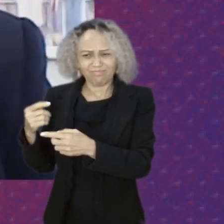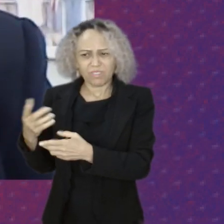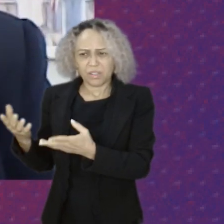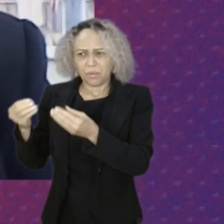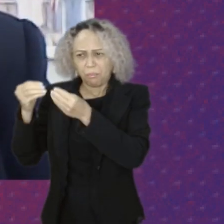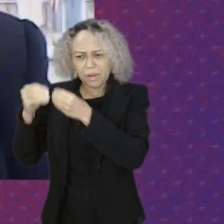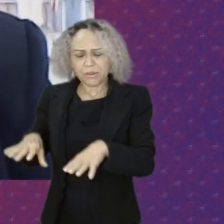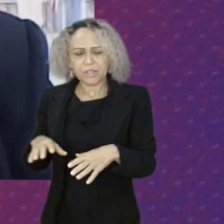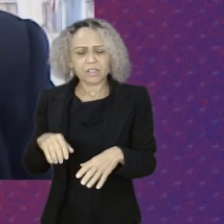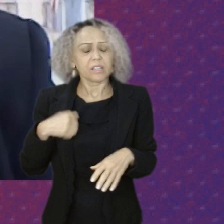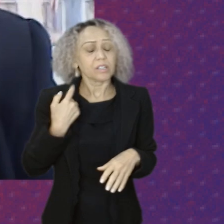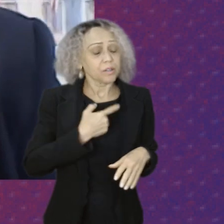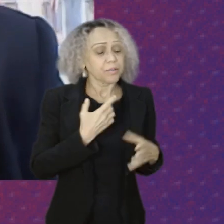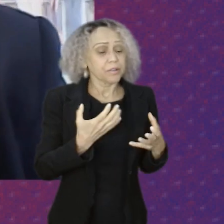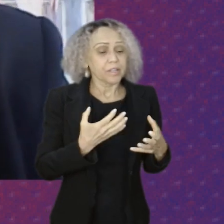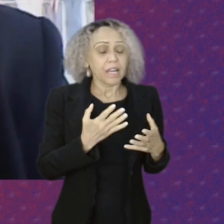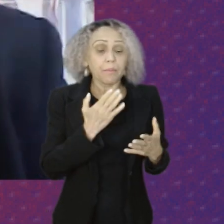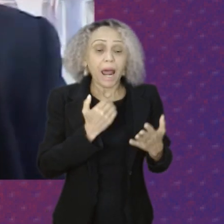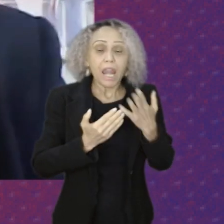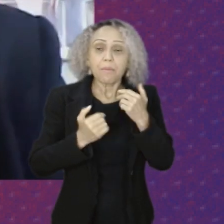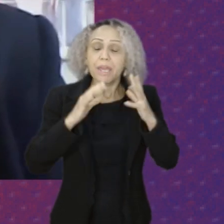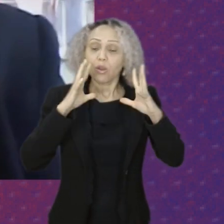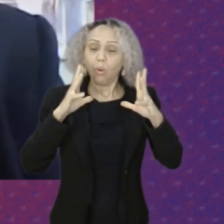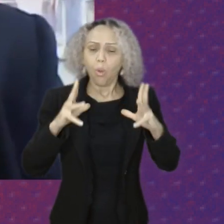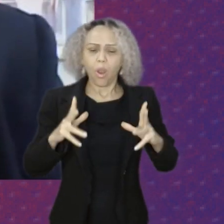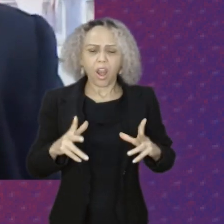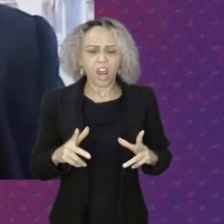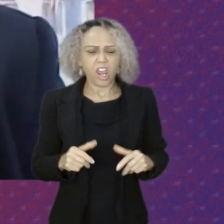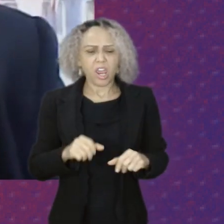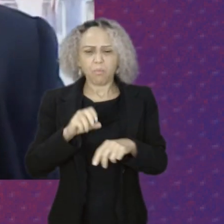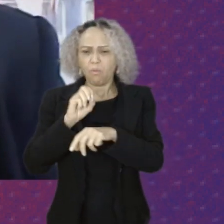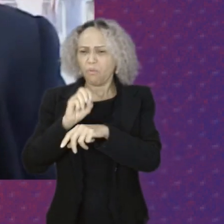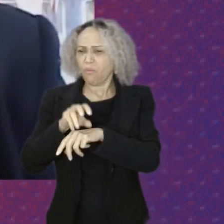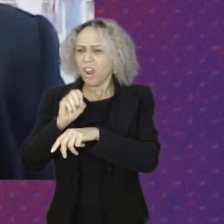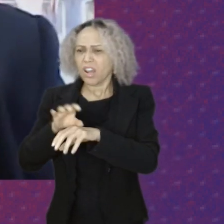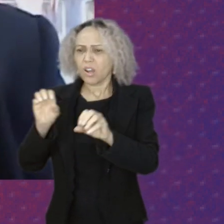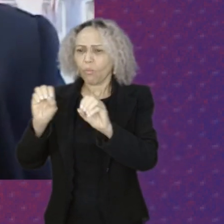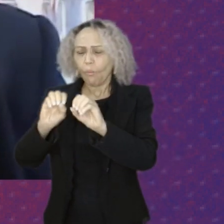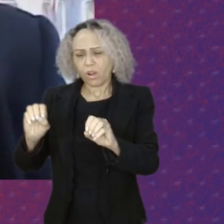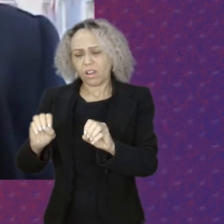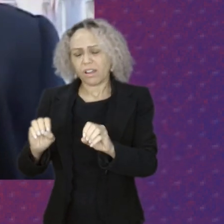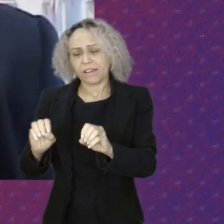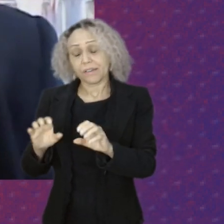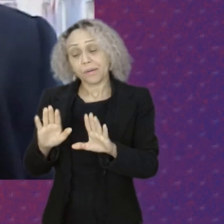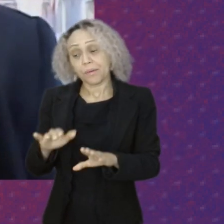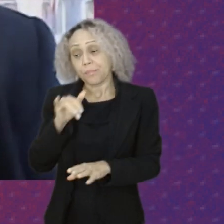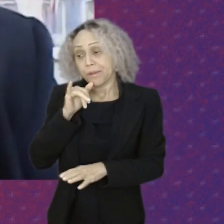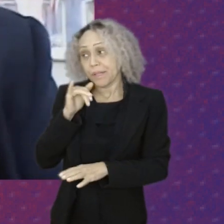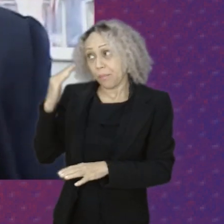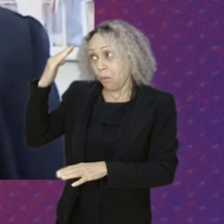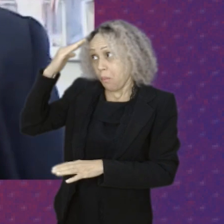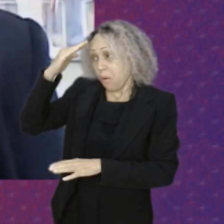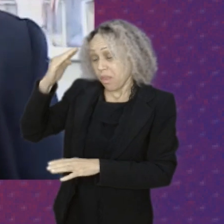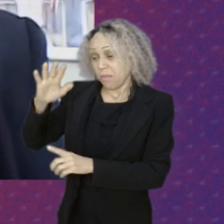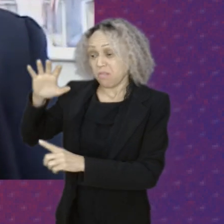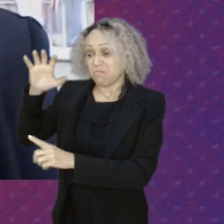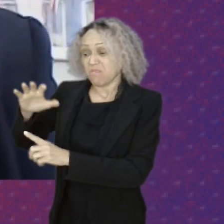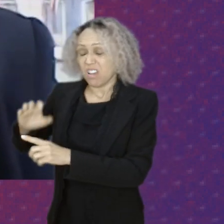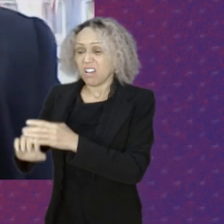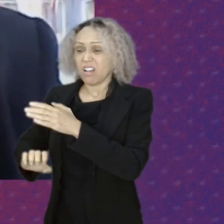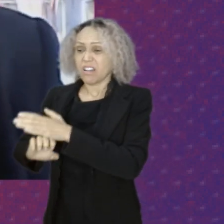tivemos um grande número de uso de venenos, né, com incentivo do próprio governo Bolsonaro, de empresas,